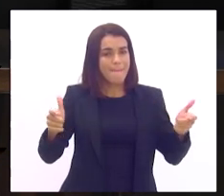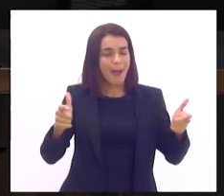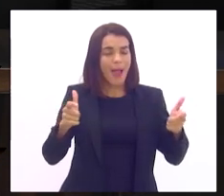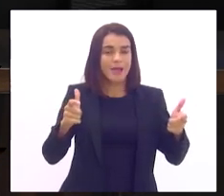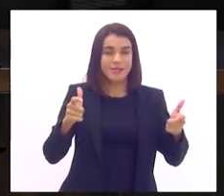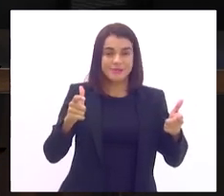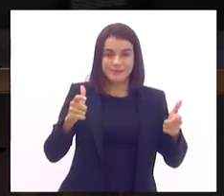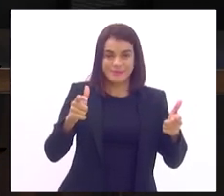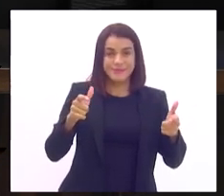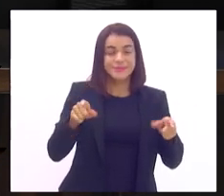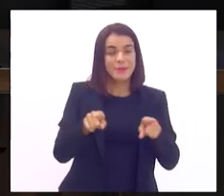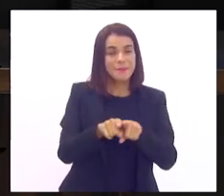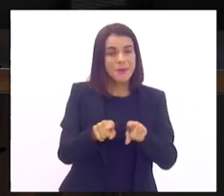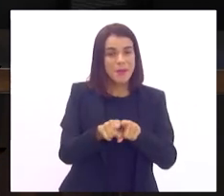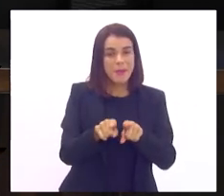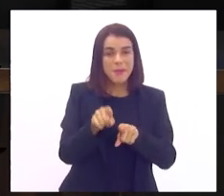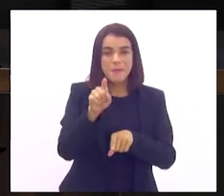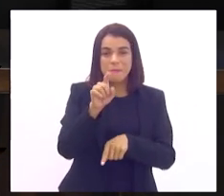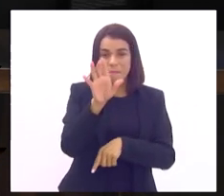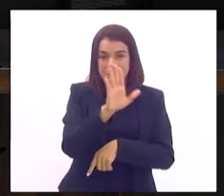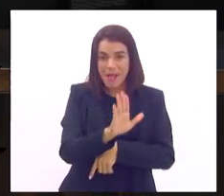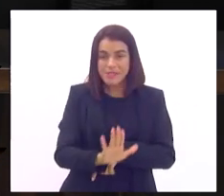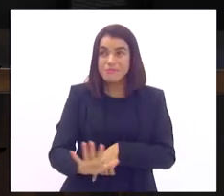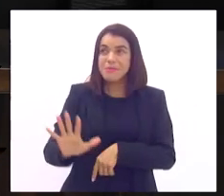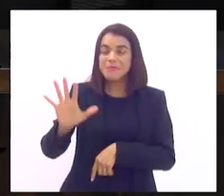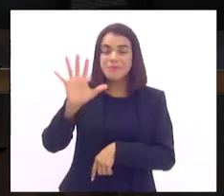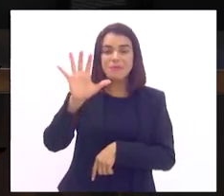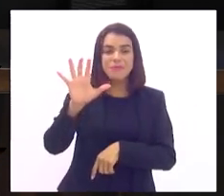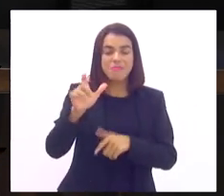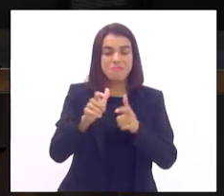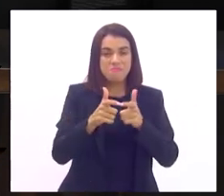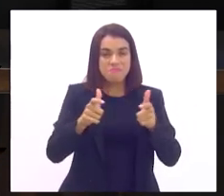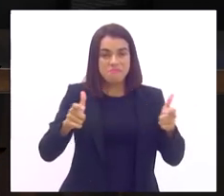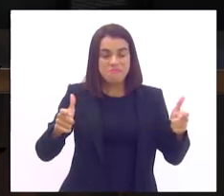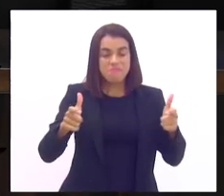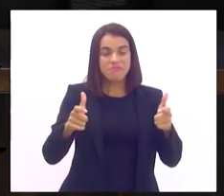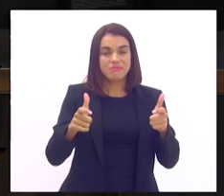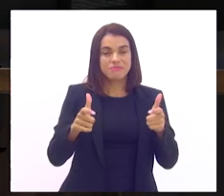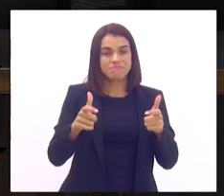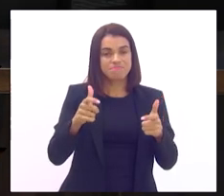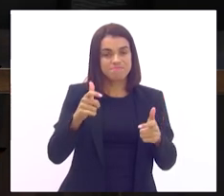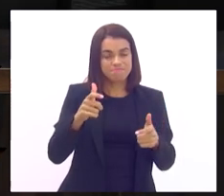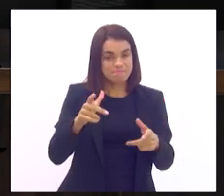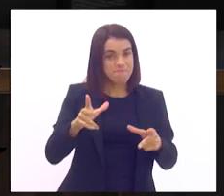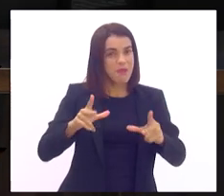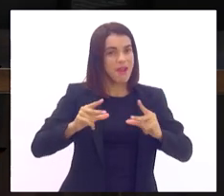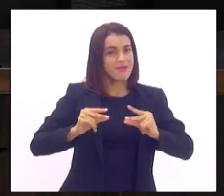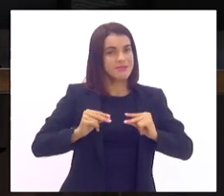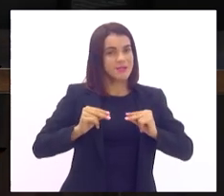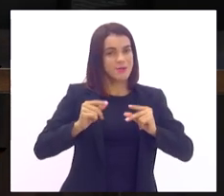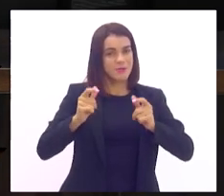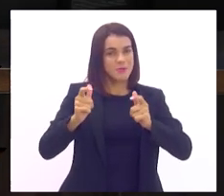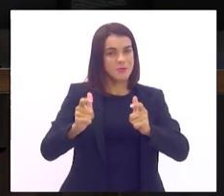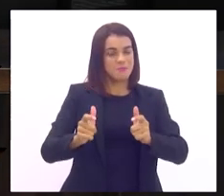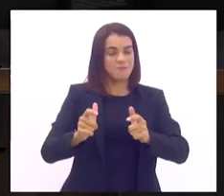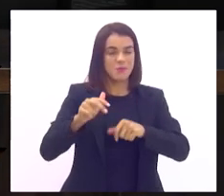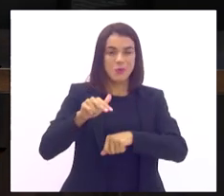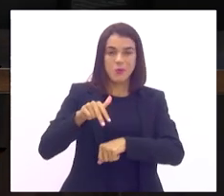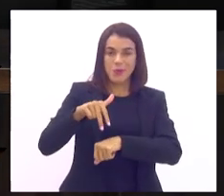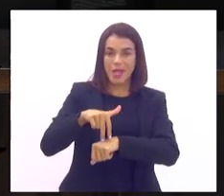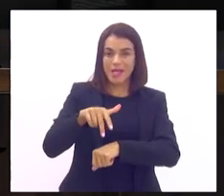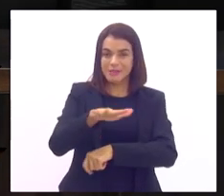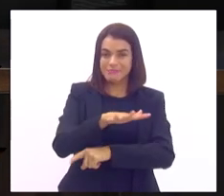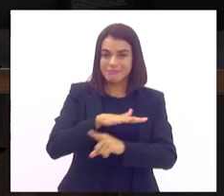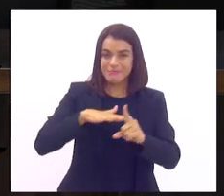Brasil, né, e com muito mérito, com muita justiça, ocupando os espaços na sociedade, nos